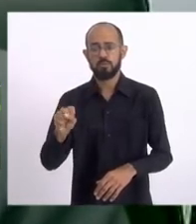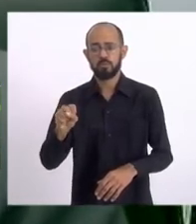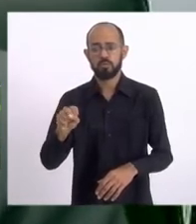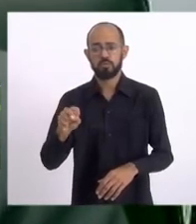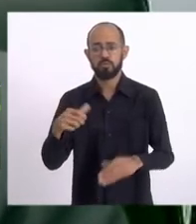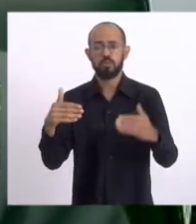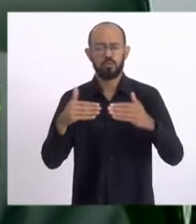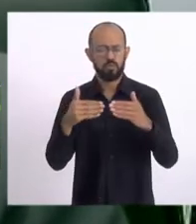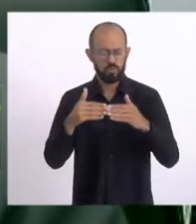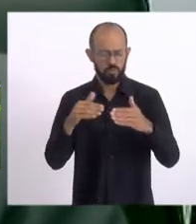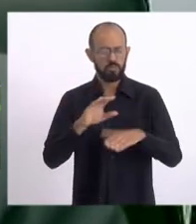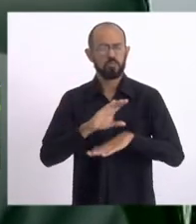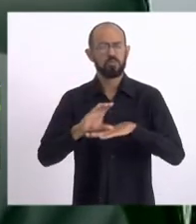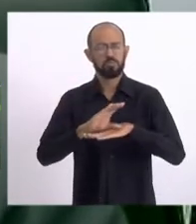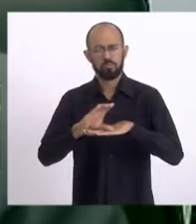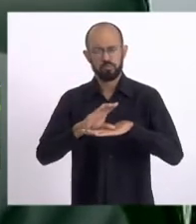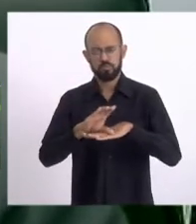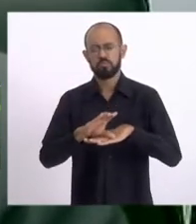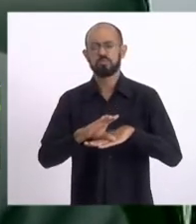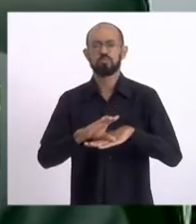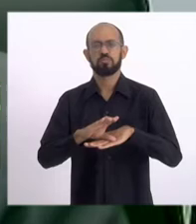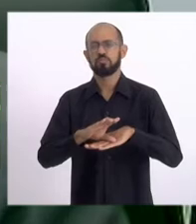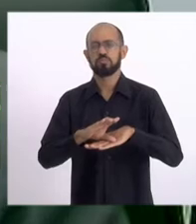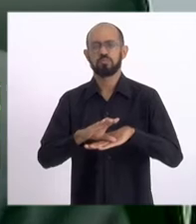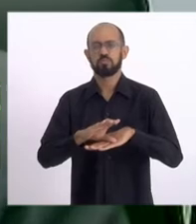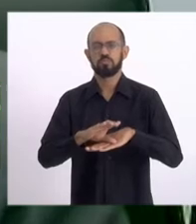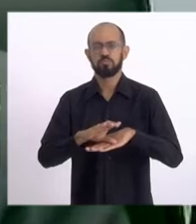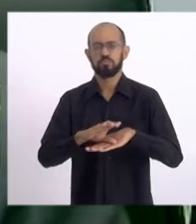Parecer é pela constitucionalidade.